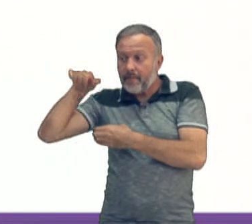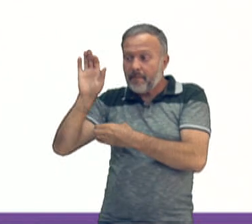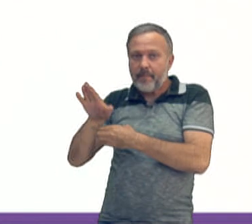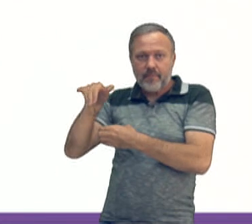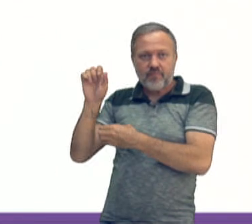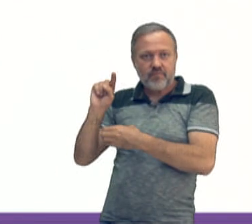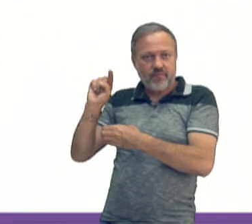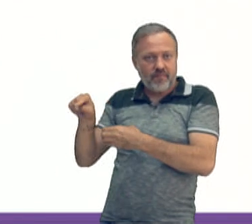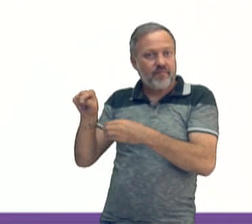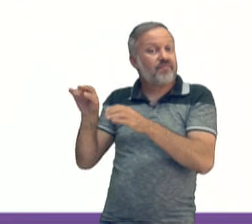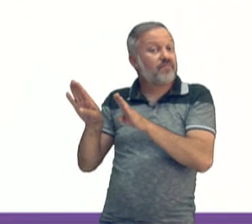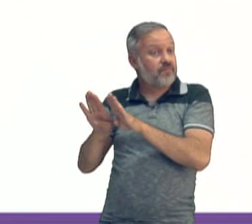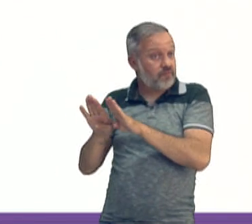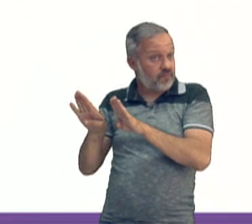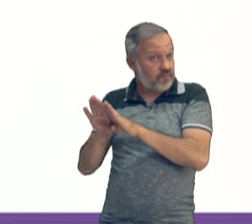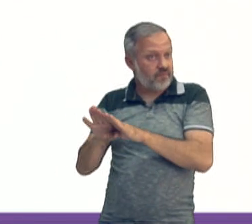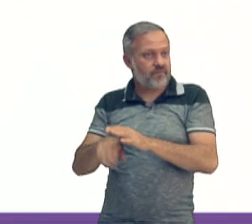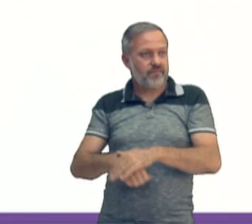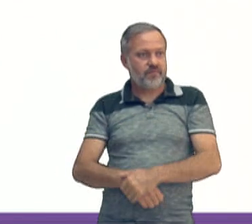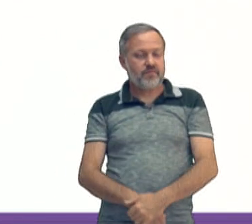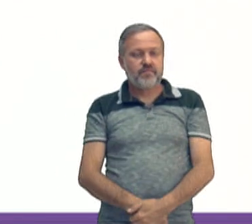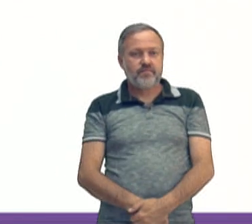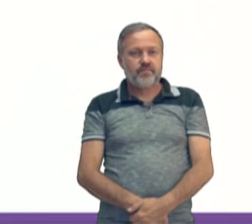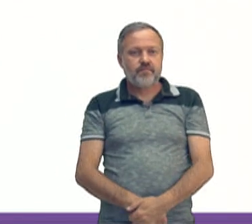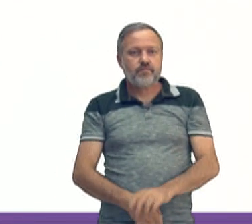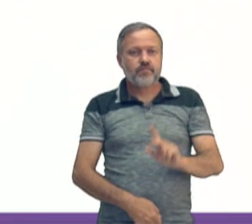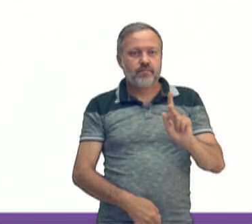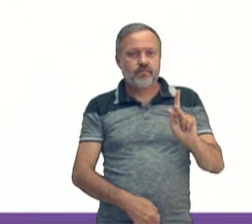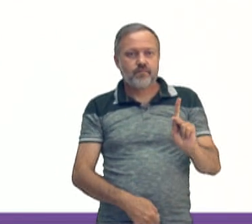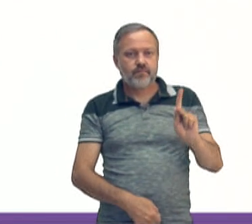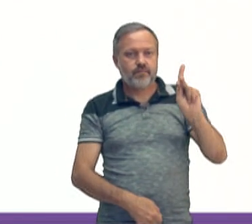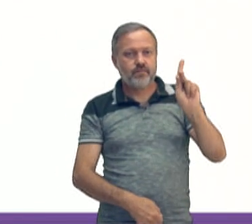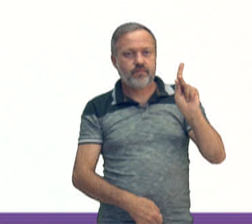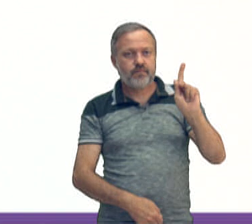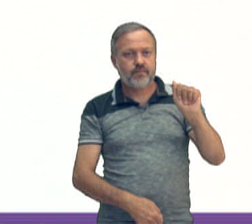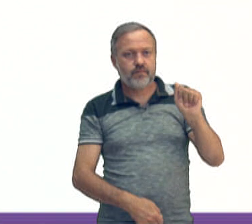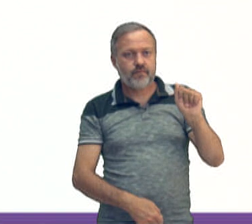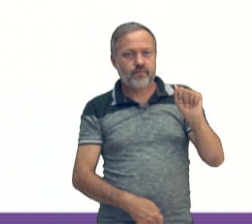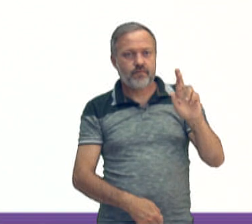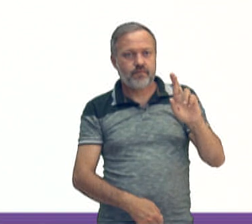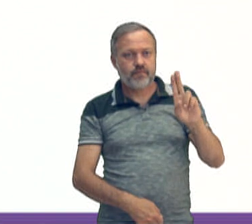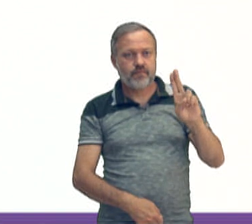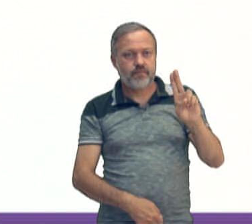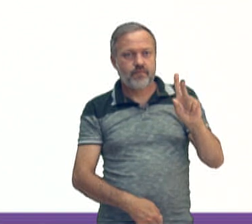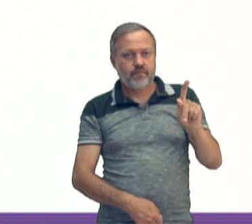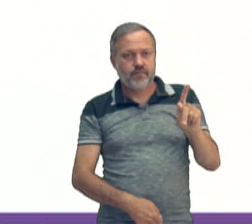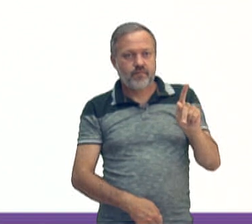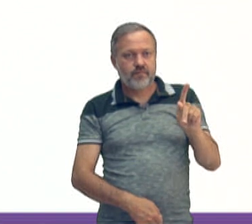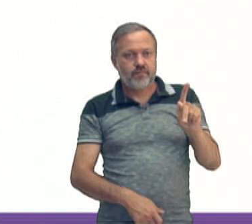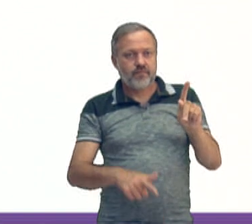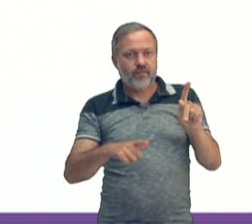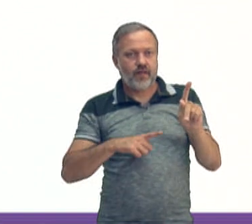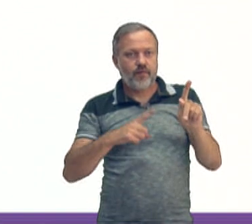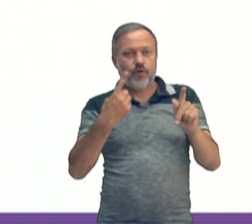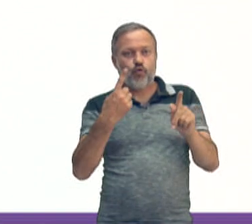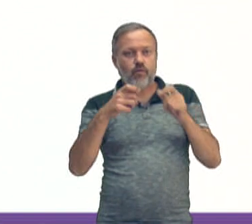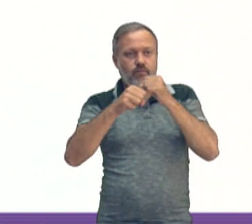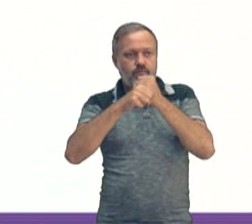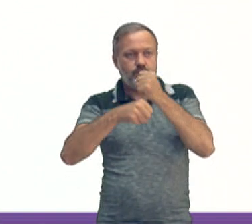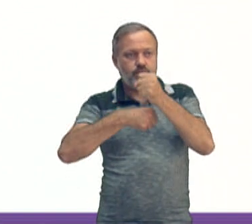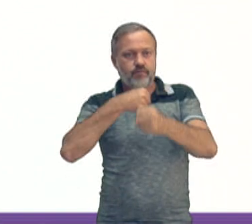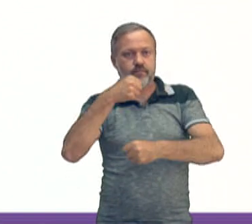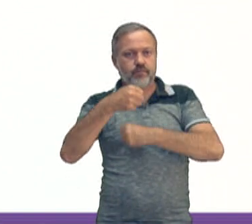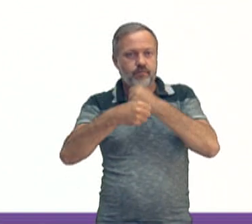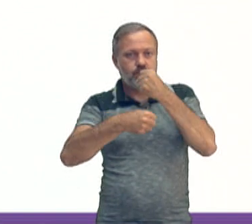pintados e enfeitados. Então, o quarupi acontece sempre um ano após a morte dos parentes mortos. Cada tronco de